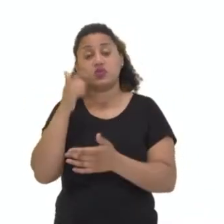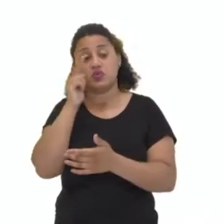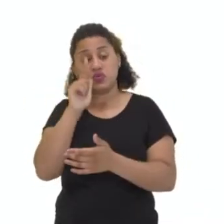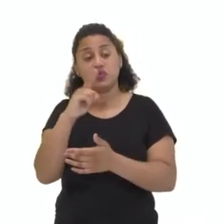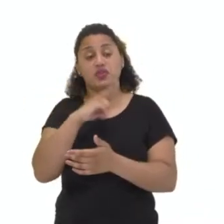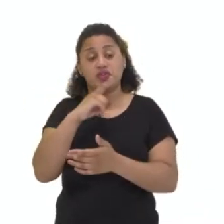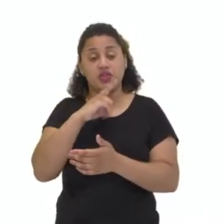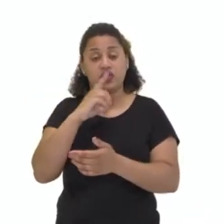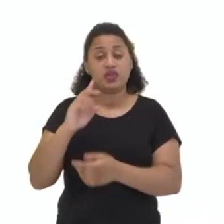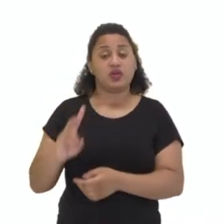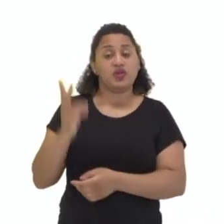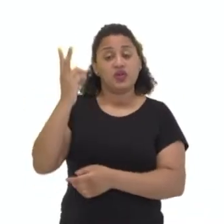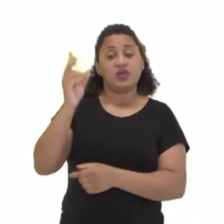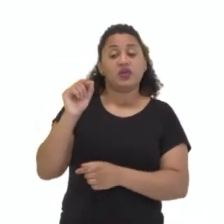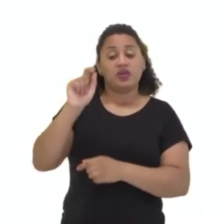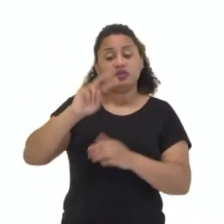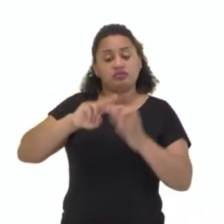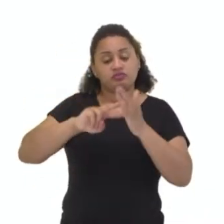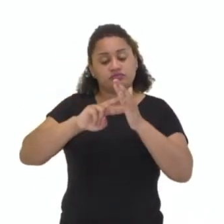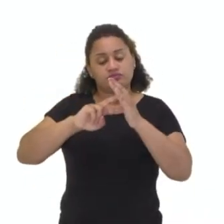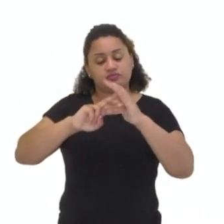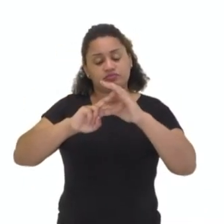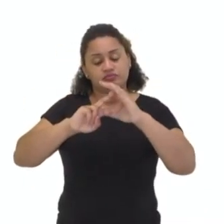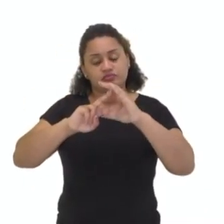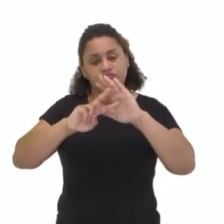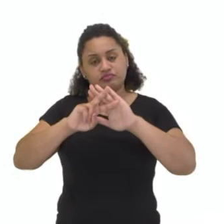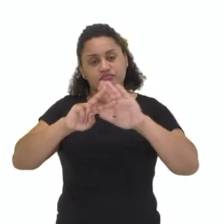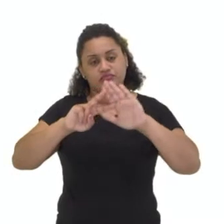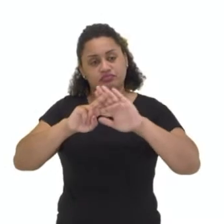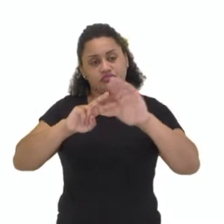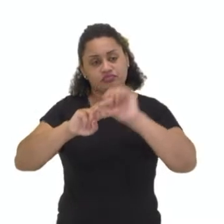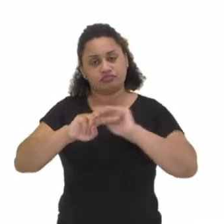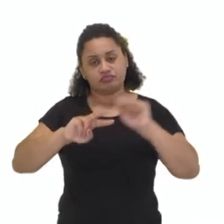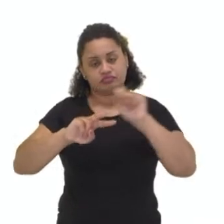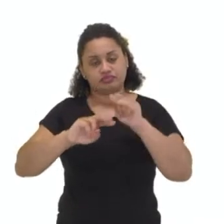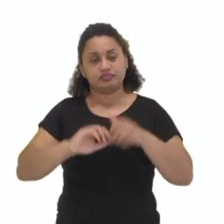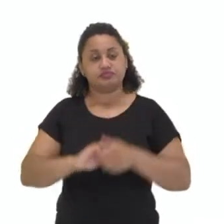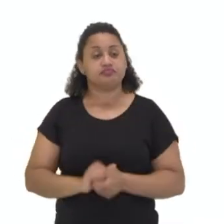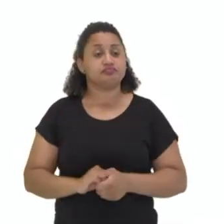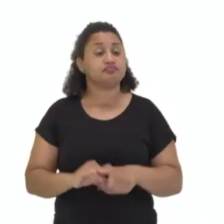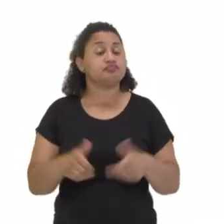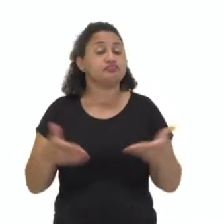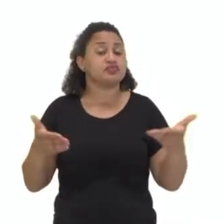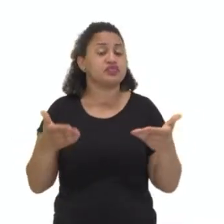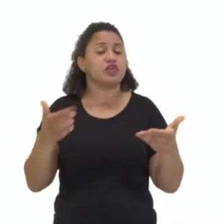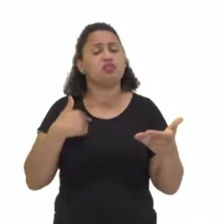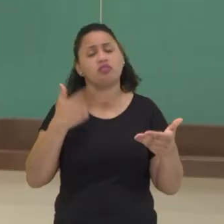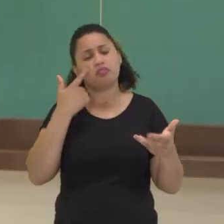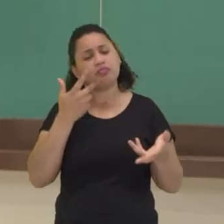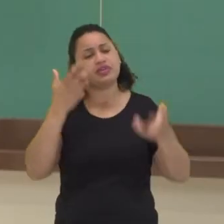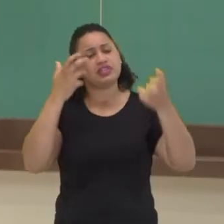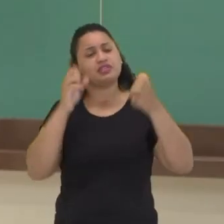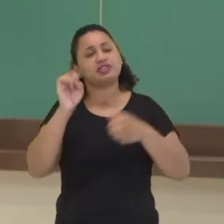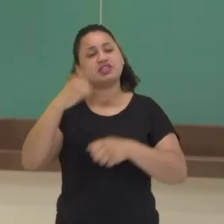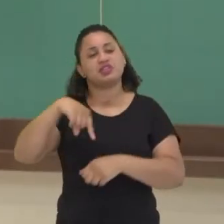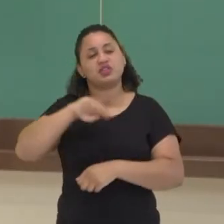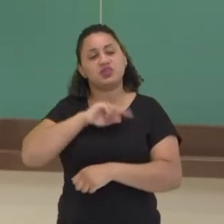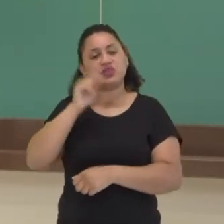chegar no valor, né, da área deste setor. Então vamos ver se a gente conseguiu aí